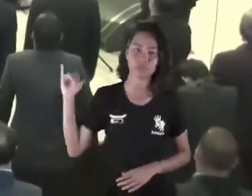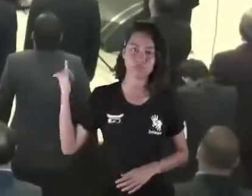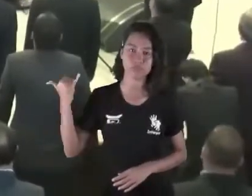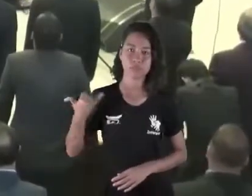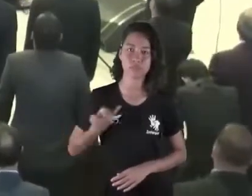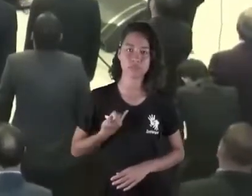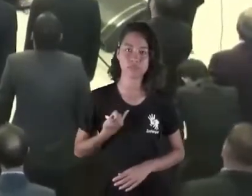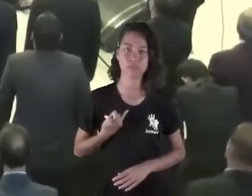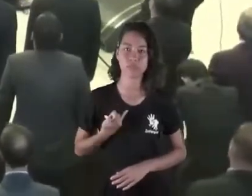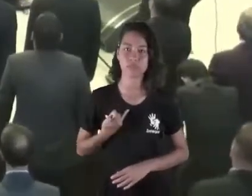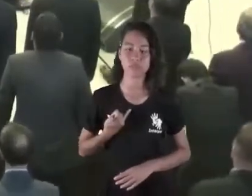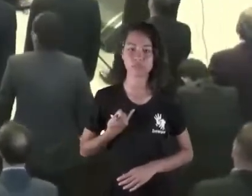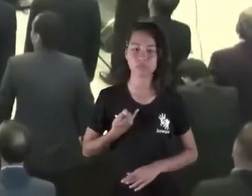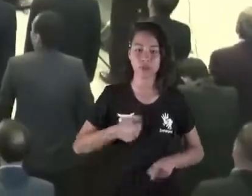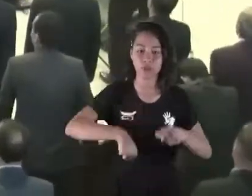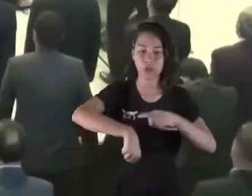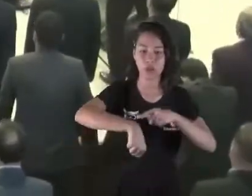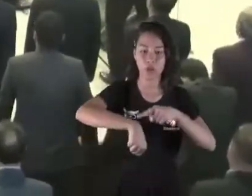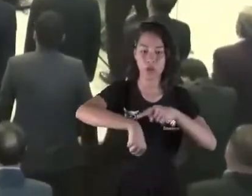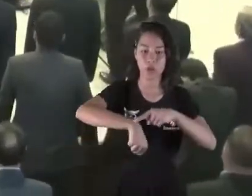Até o presente momento,